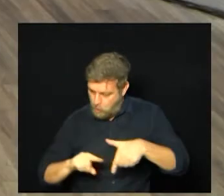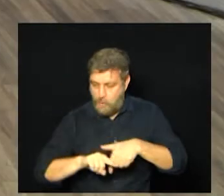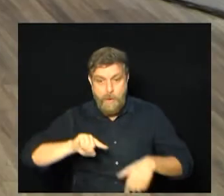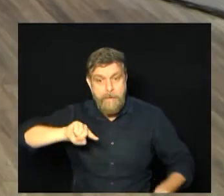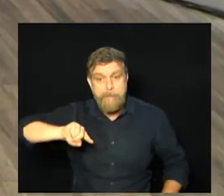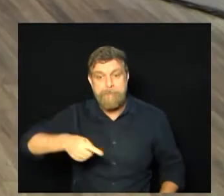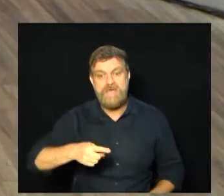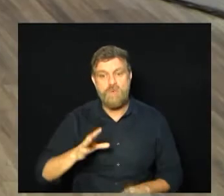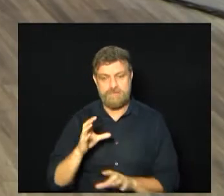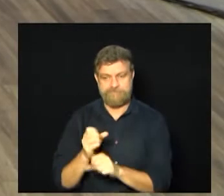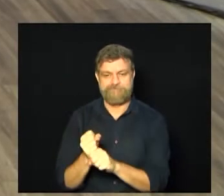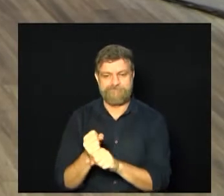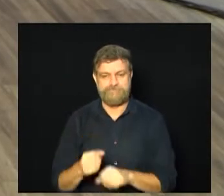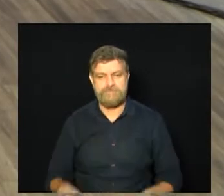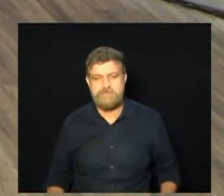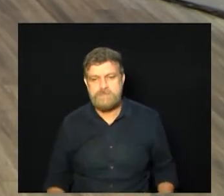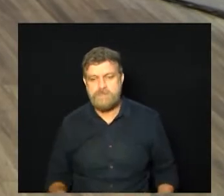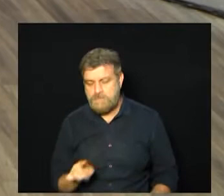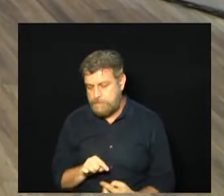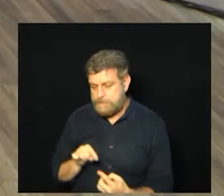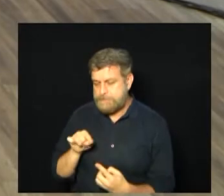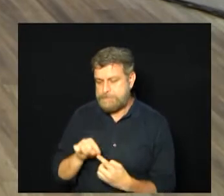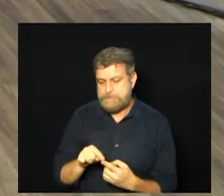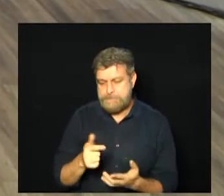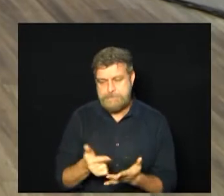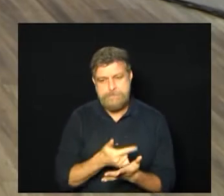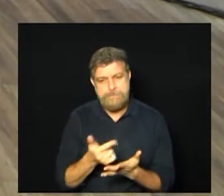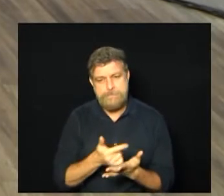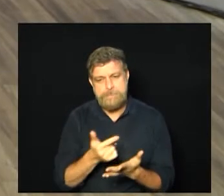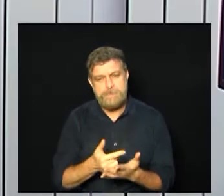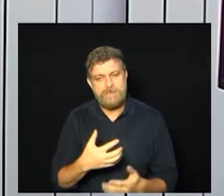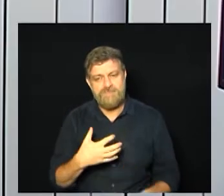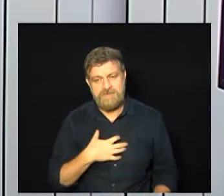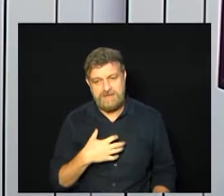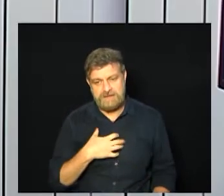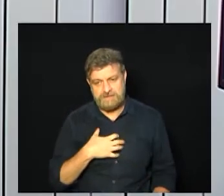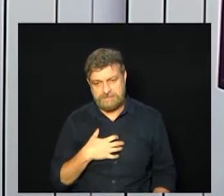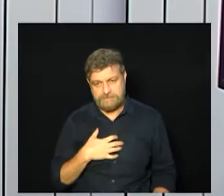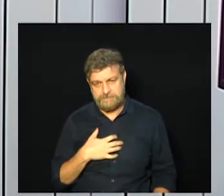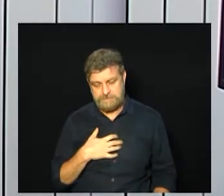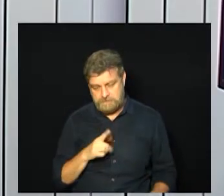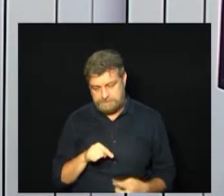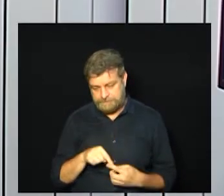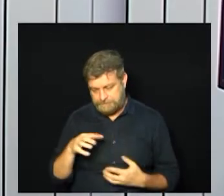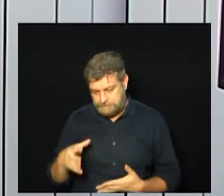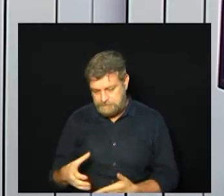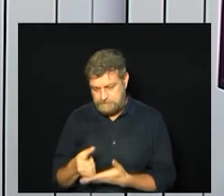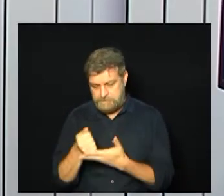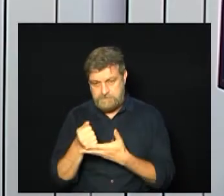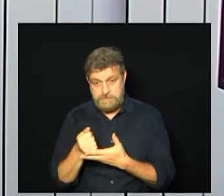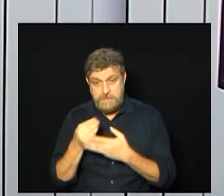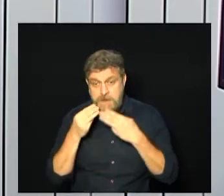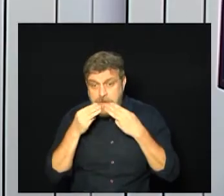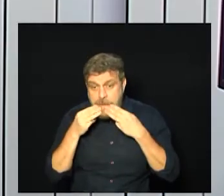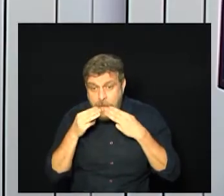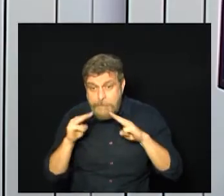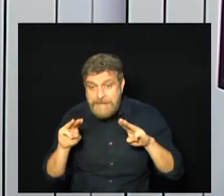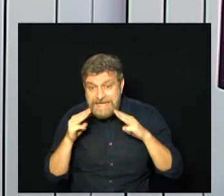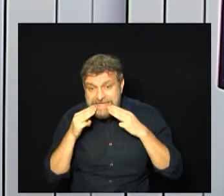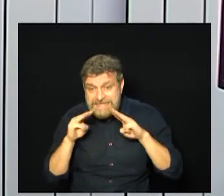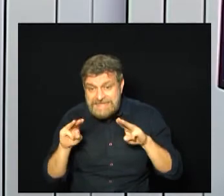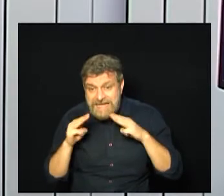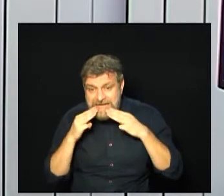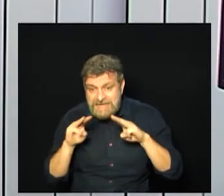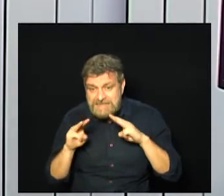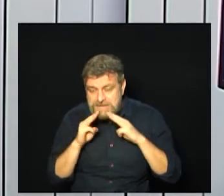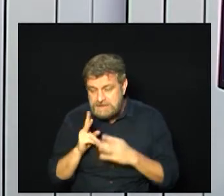qual que é o seu objetivo com esta obra? É um sentimento que você quer resgatar? É alguma mensagem que você quer deixar?